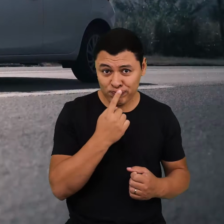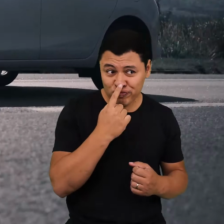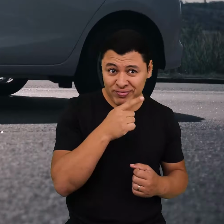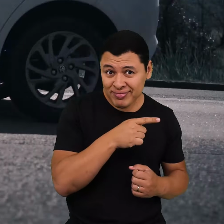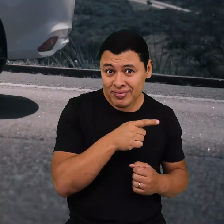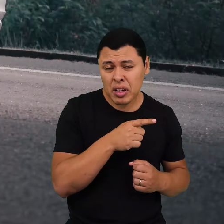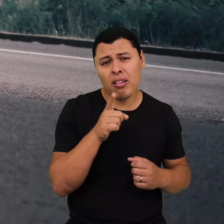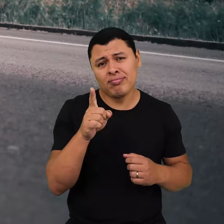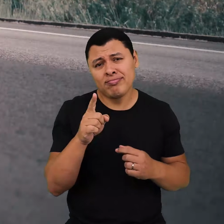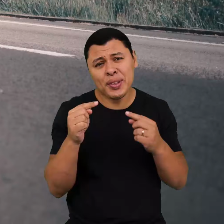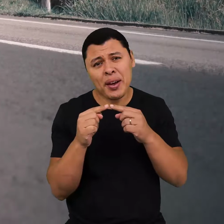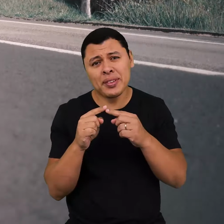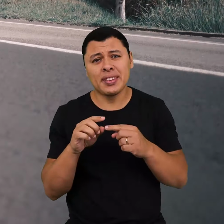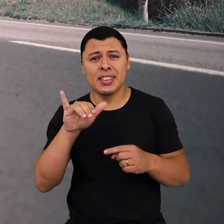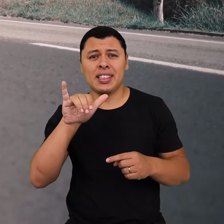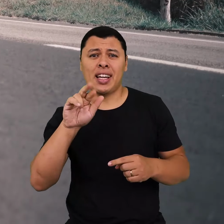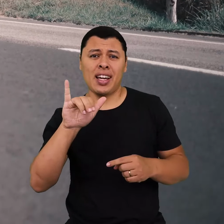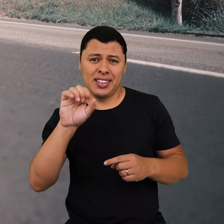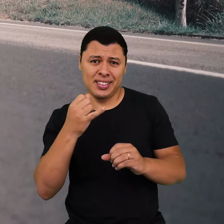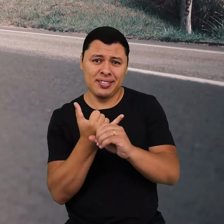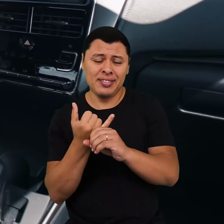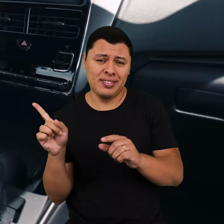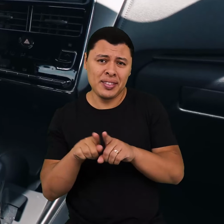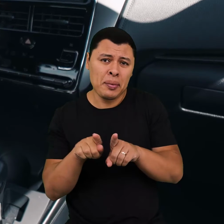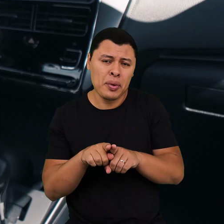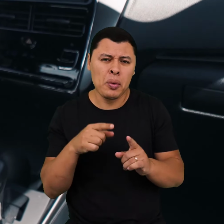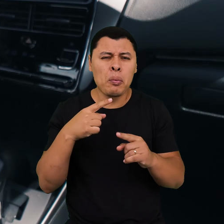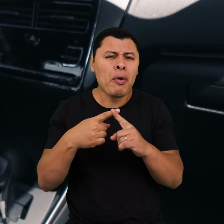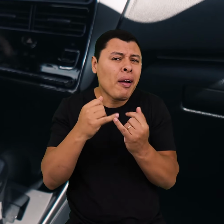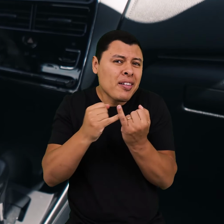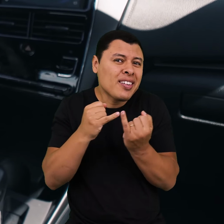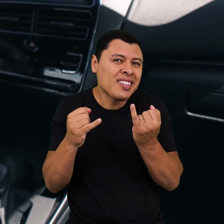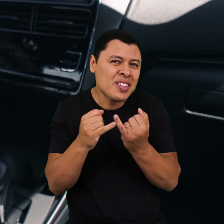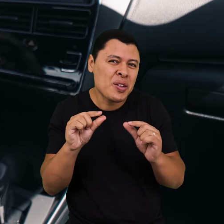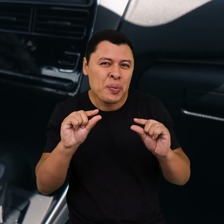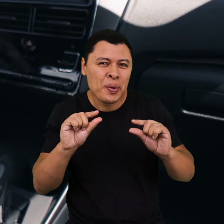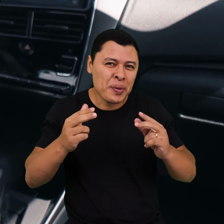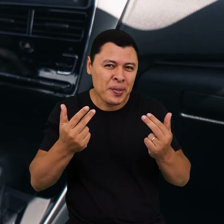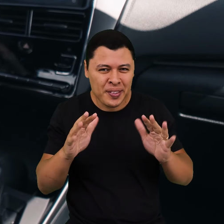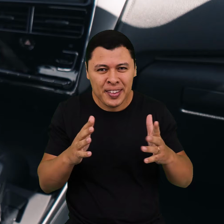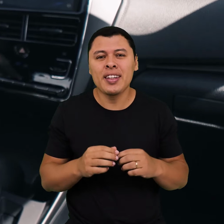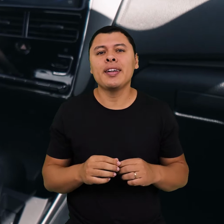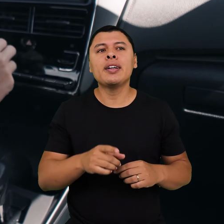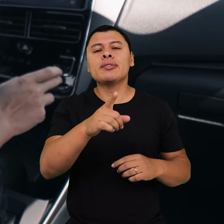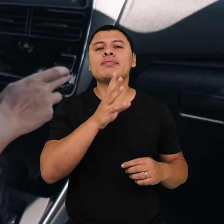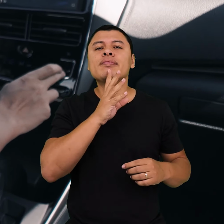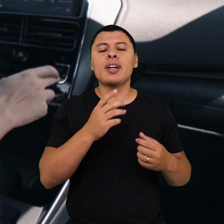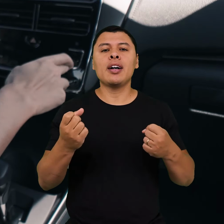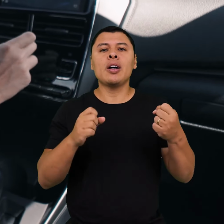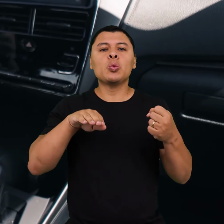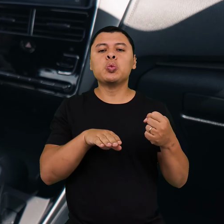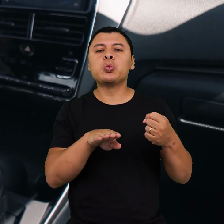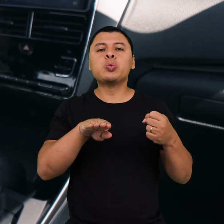com o Yaris, né? Eles são muito parecidos em algumas coisas. Por exemplo, essa sensação de carro rodando soltinho, sabe? Isso aí é um